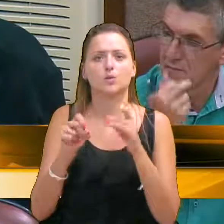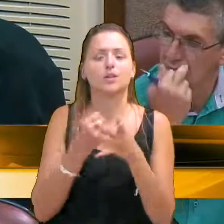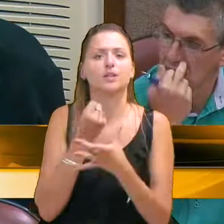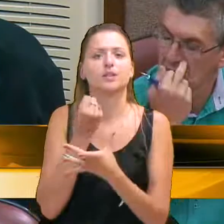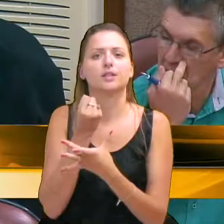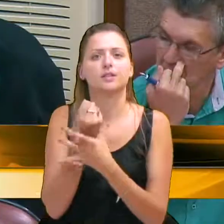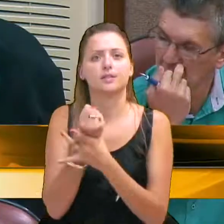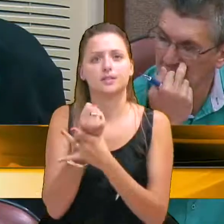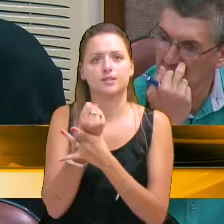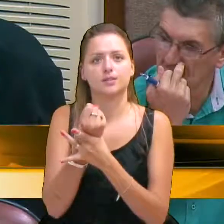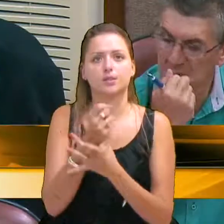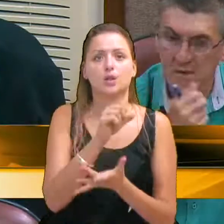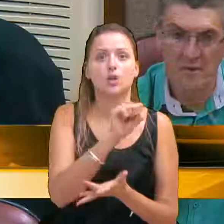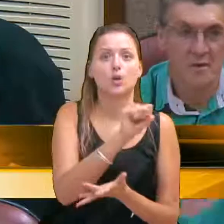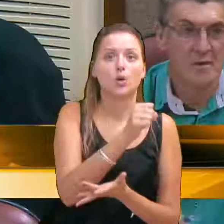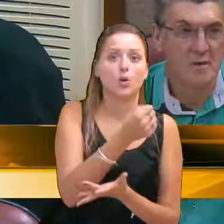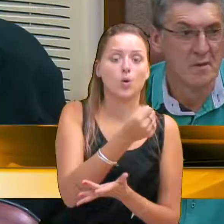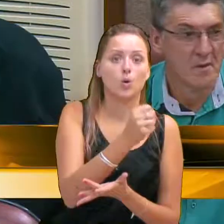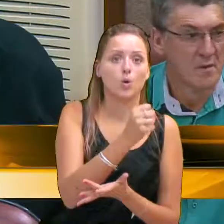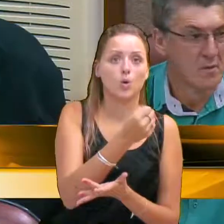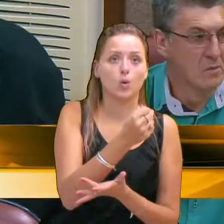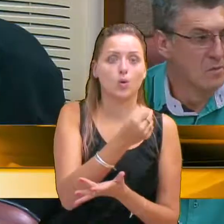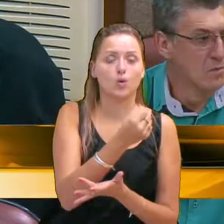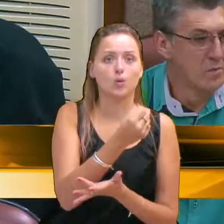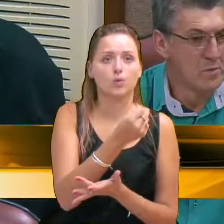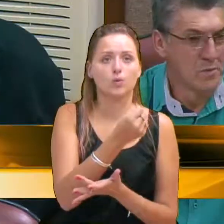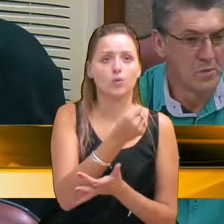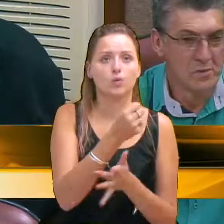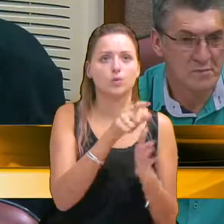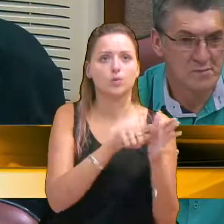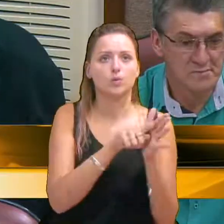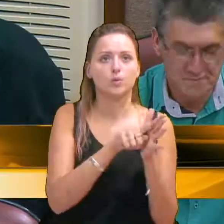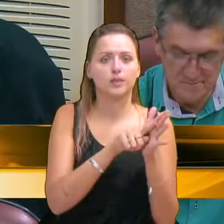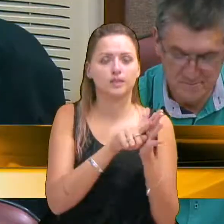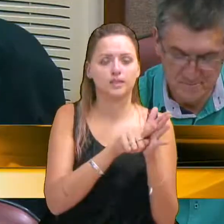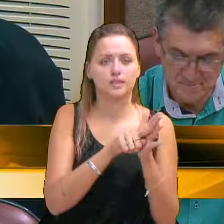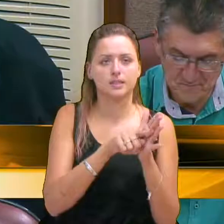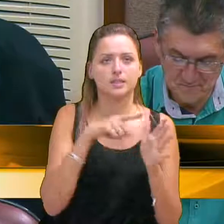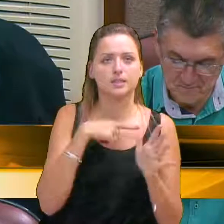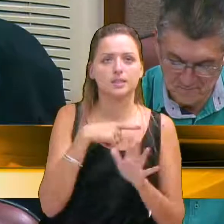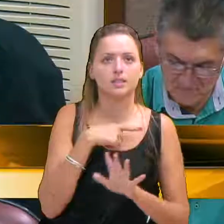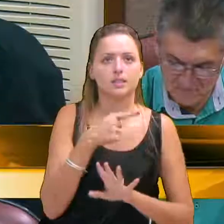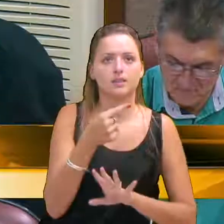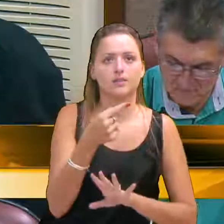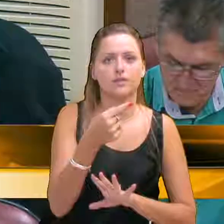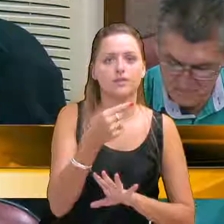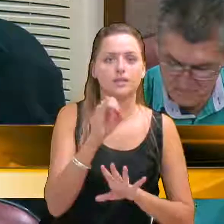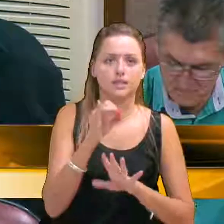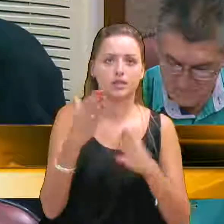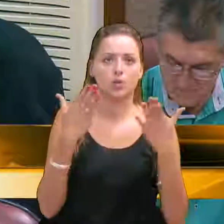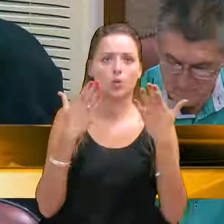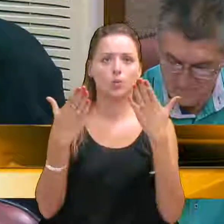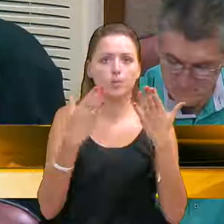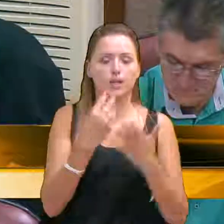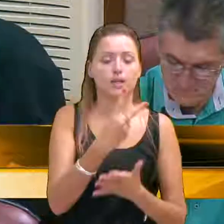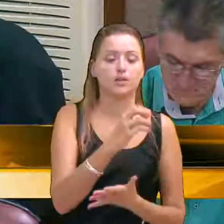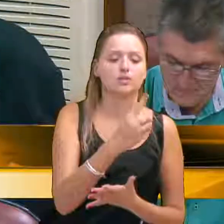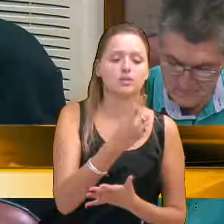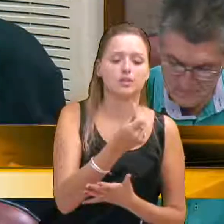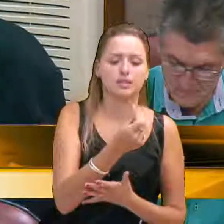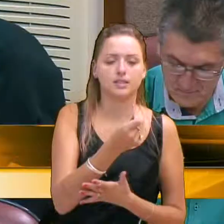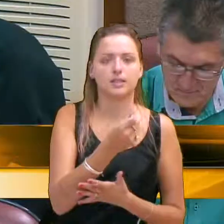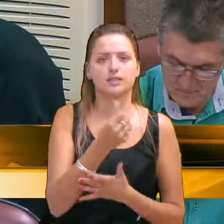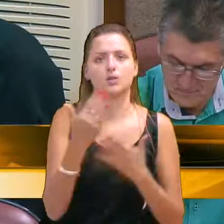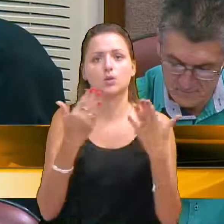segurança, 8 dos 9 principais indicadores reduziram de 2016 para